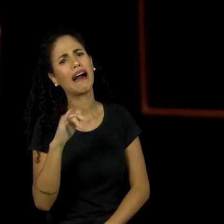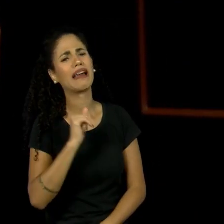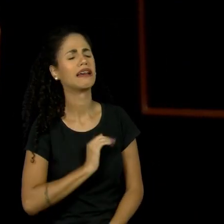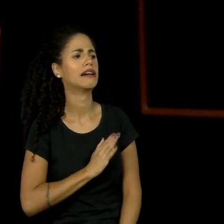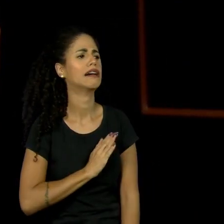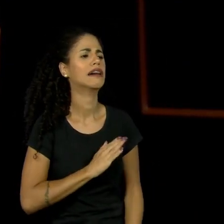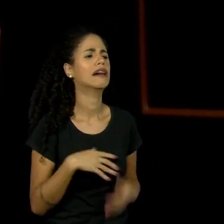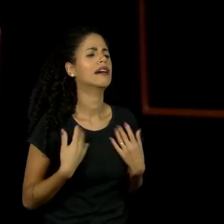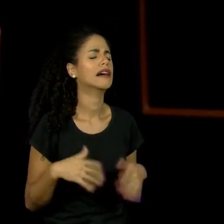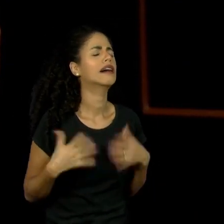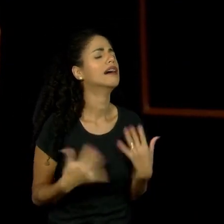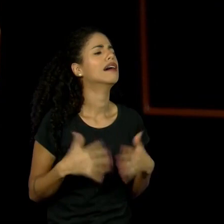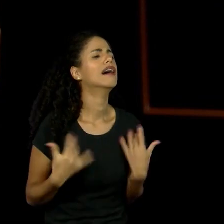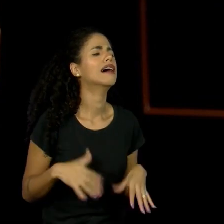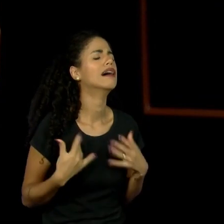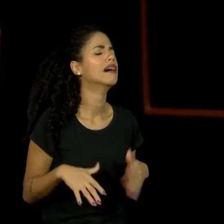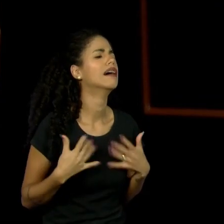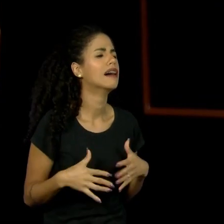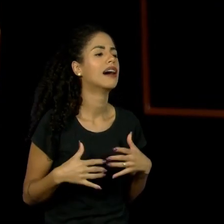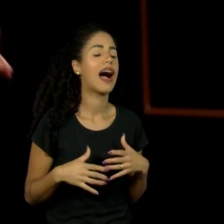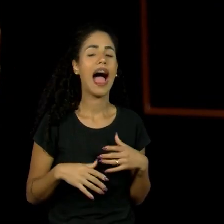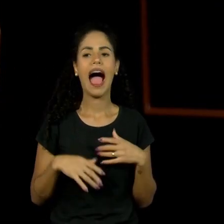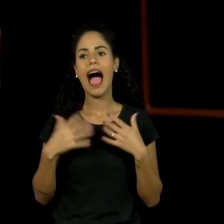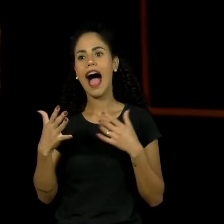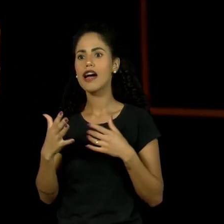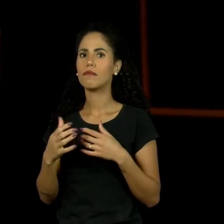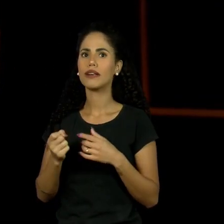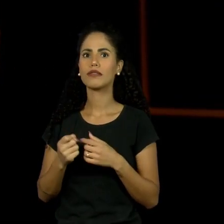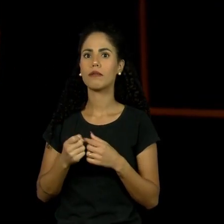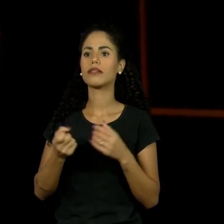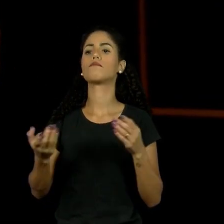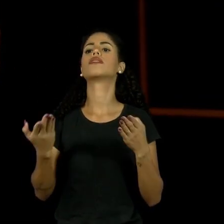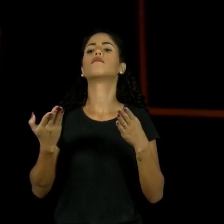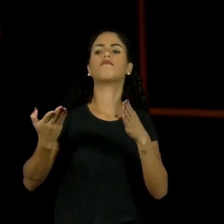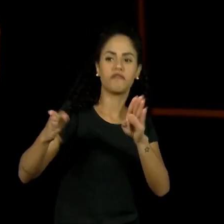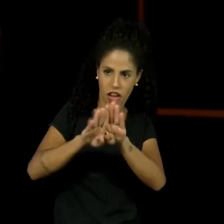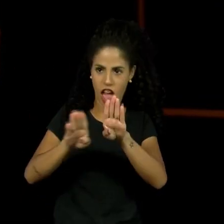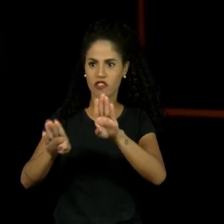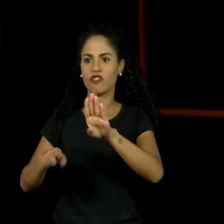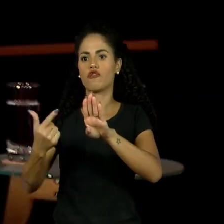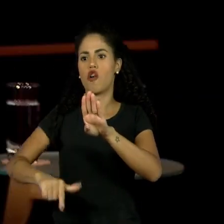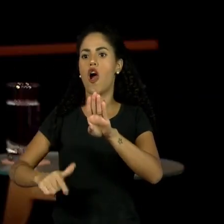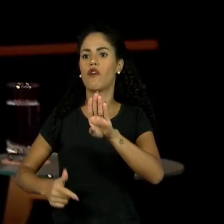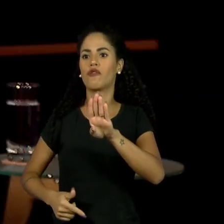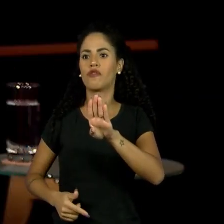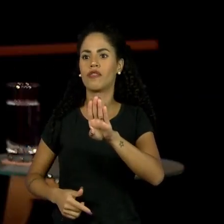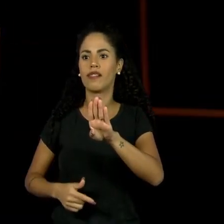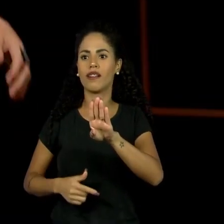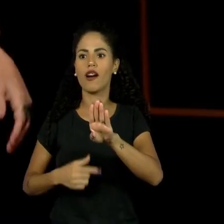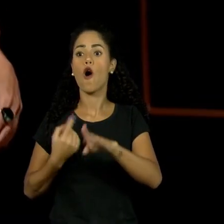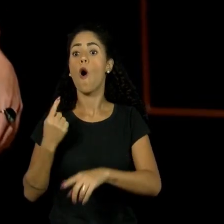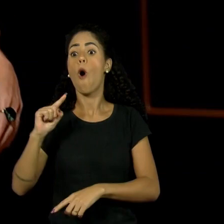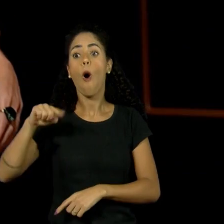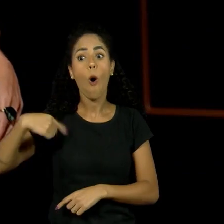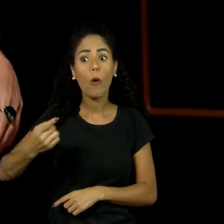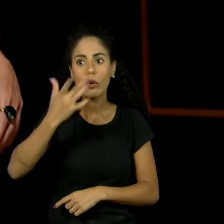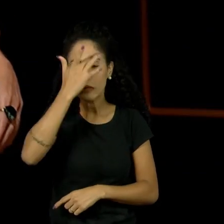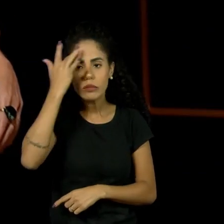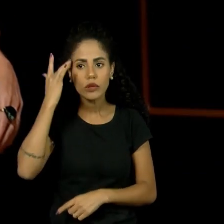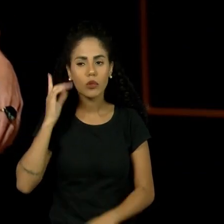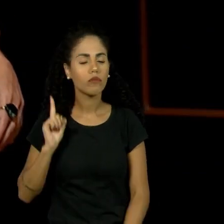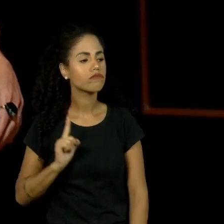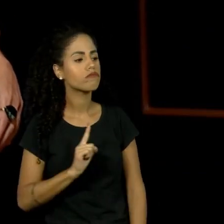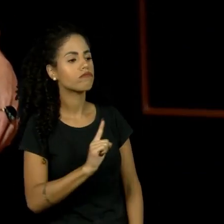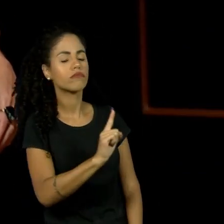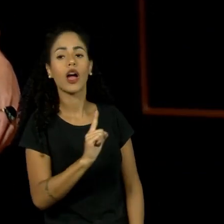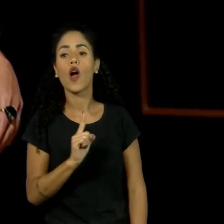né? Aí, lá pela 4ª porta, e sempre a porta fechava na minha cara, voltou o produtor dele, o